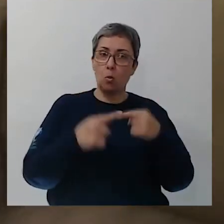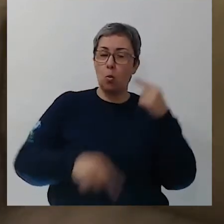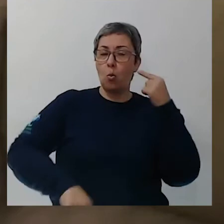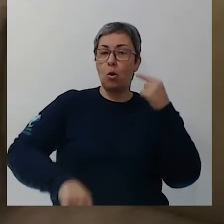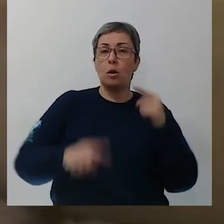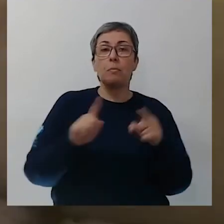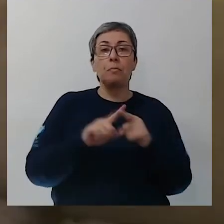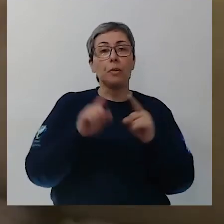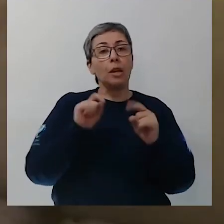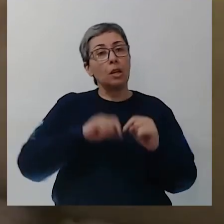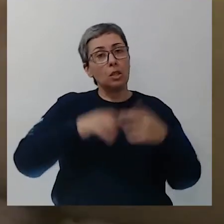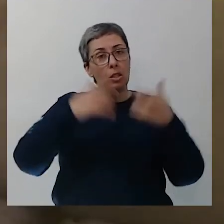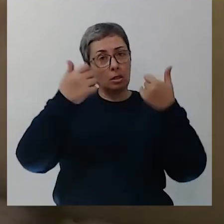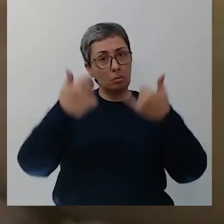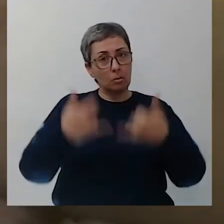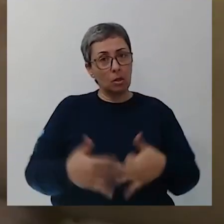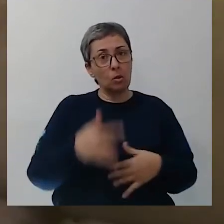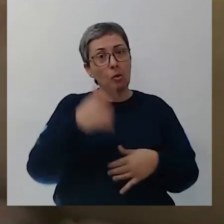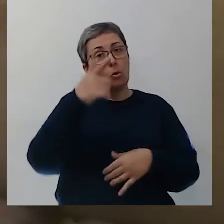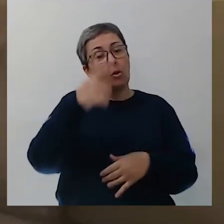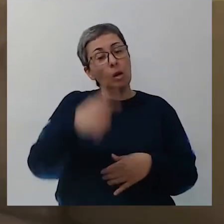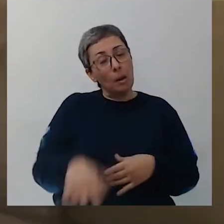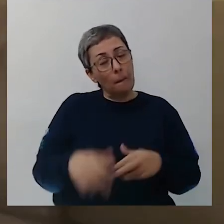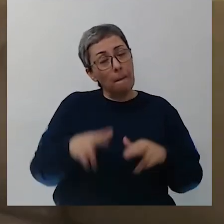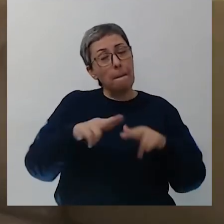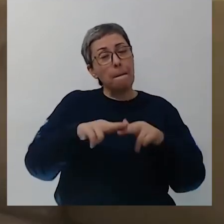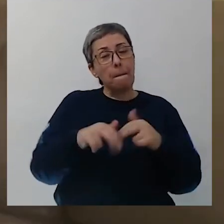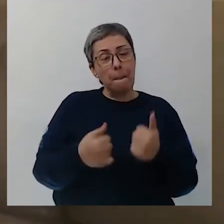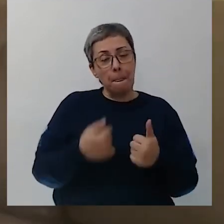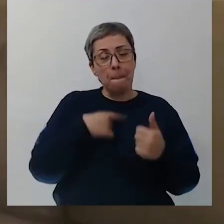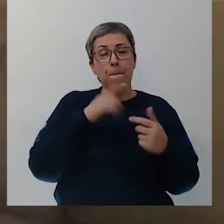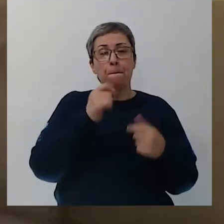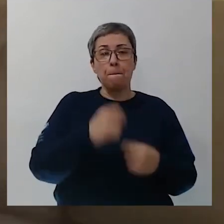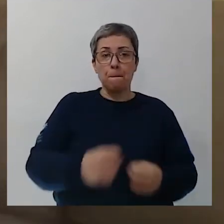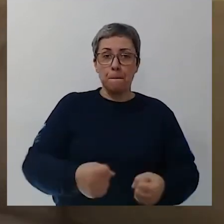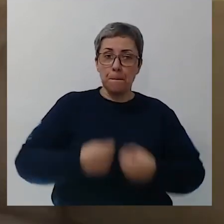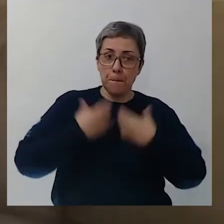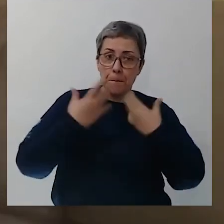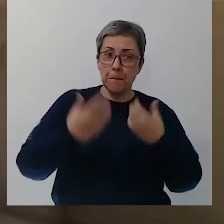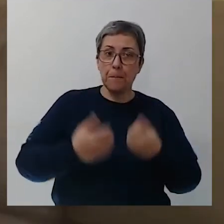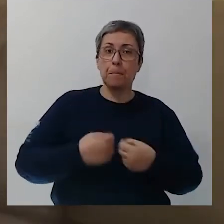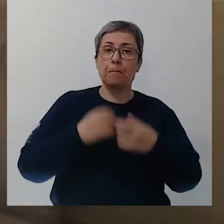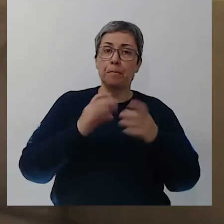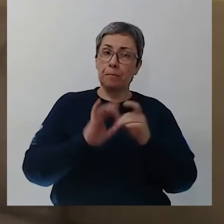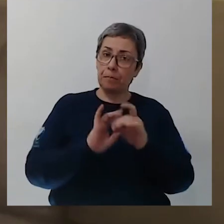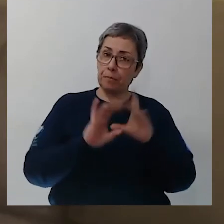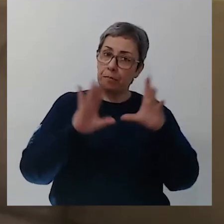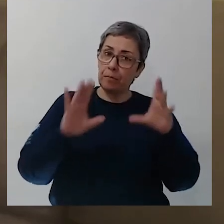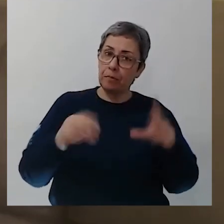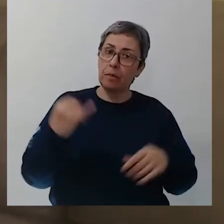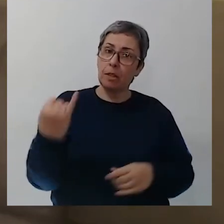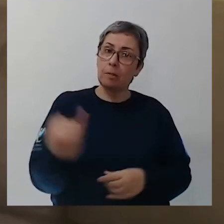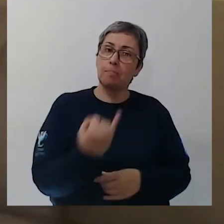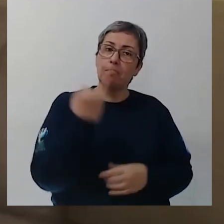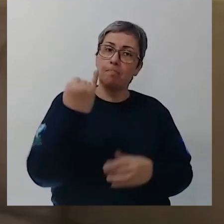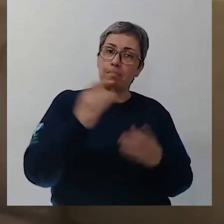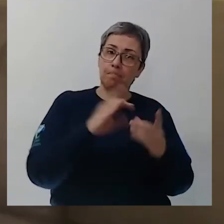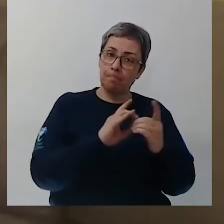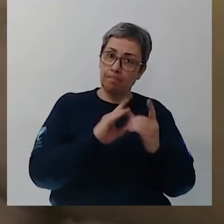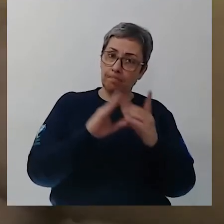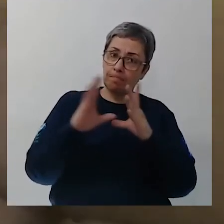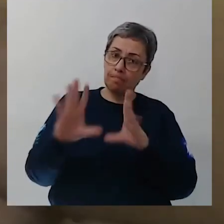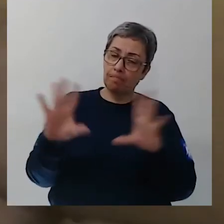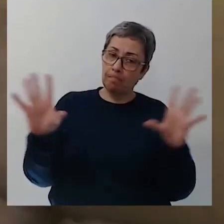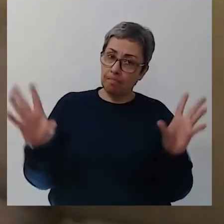discordasse do regime. E a gente já falou, mas repete. É por isso que a liberdade de se expressar é tão importante nas